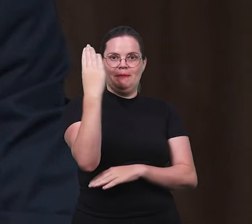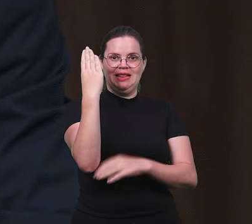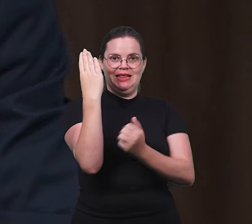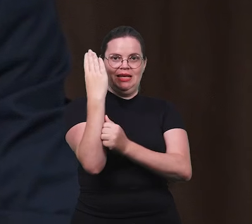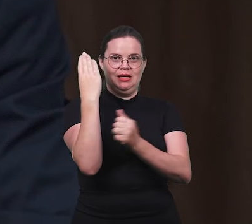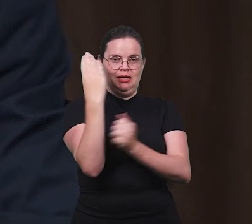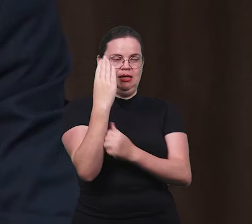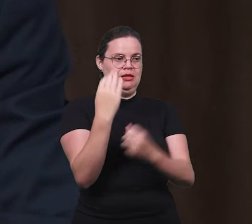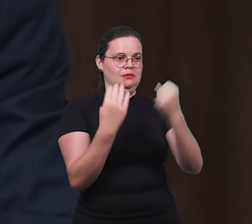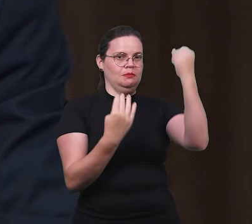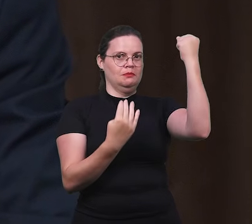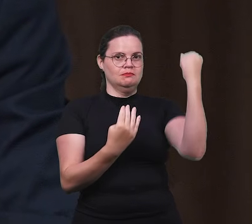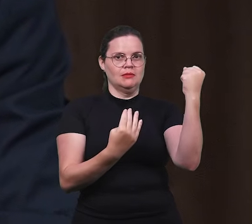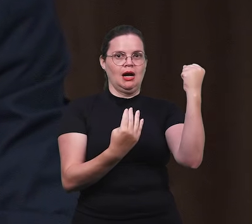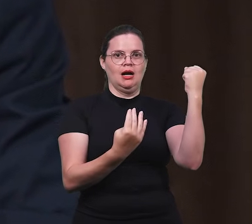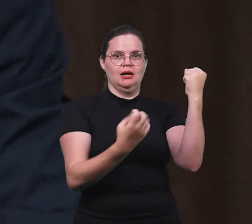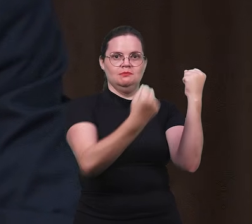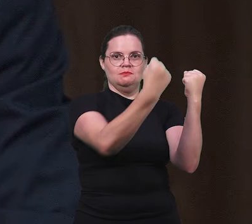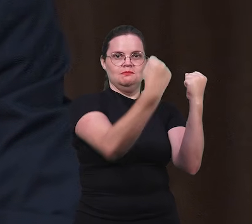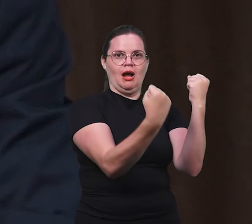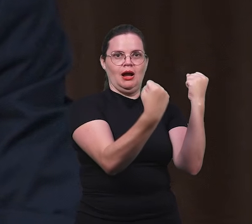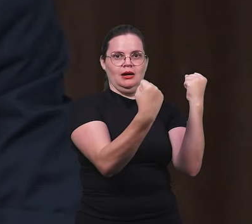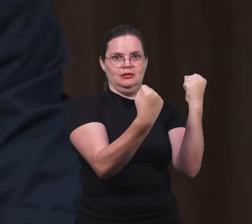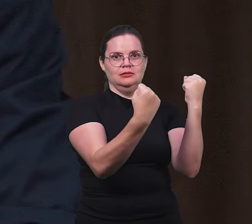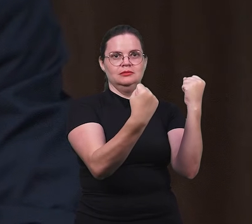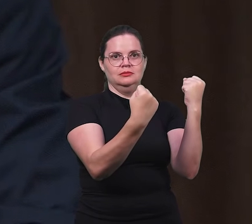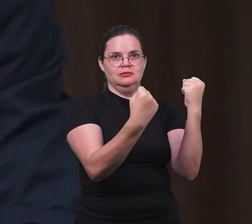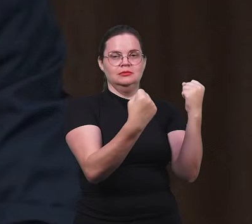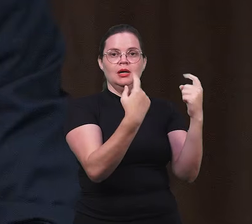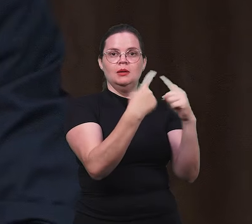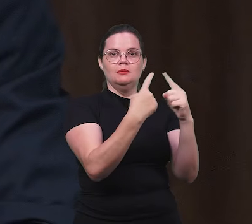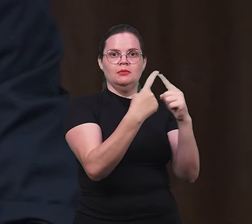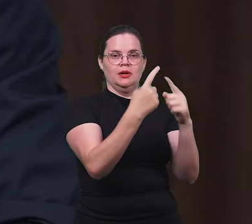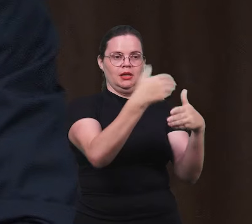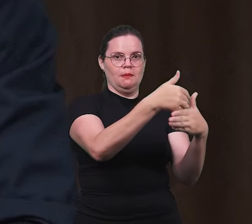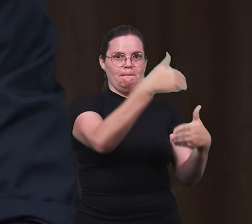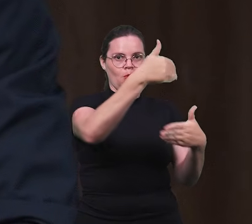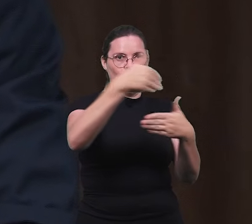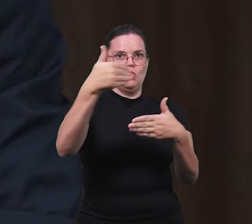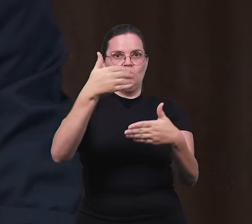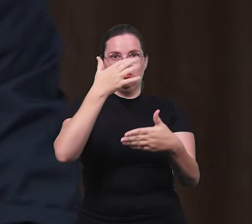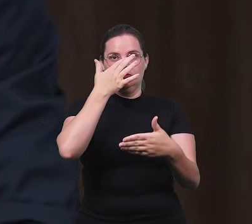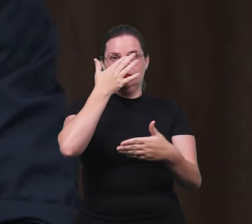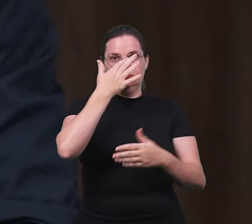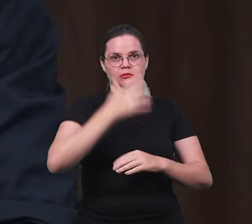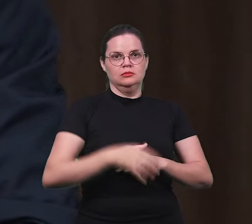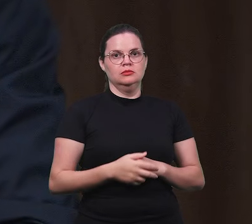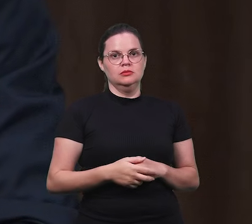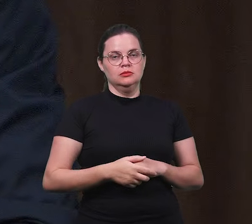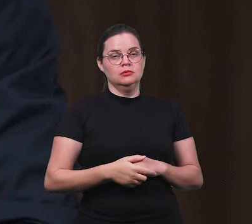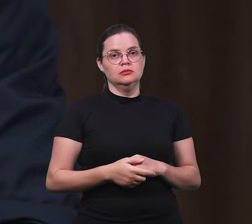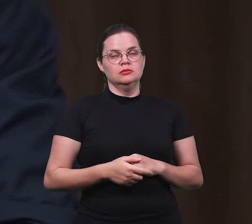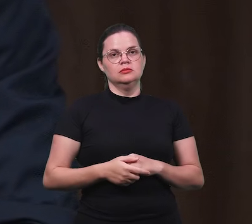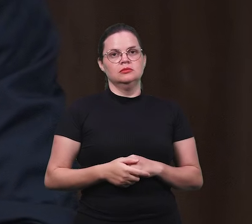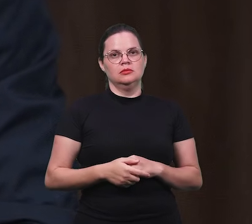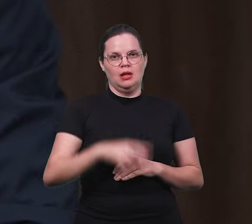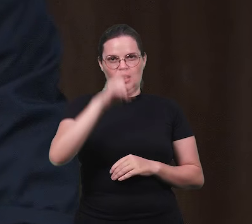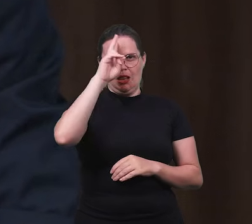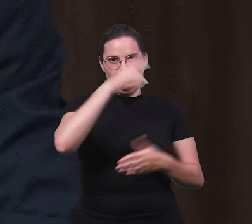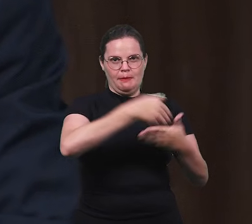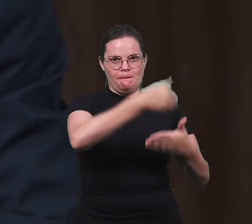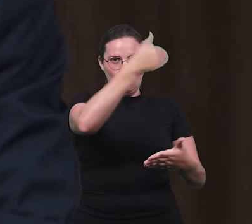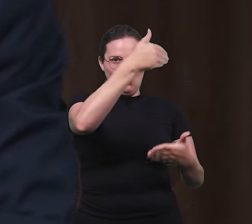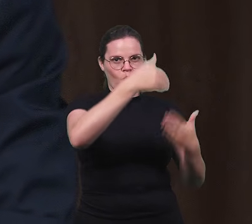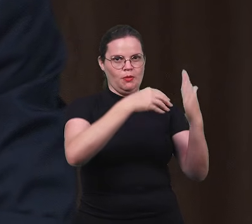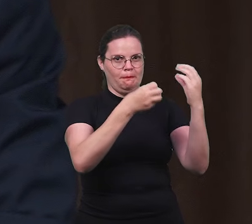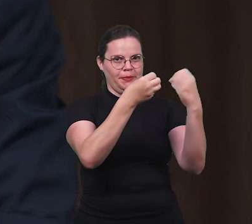estacas em uma videira, e essa videira que ficava dentro dos muros também tinha que ter estaca, ela não Sim. podia ser rasteira,